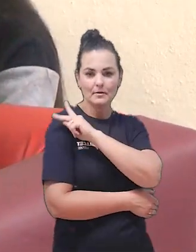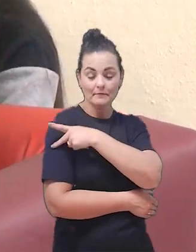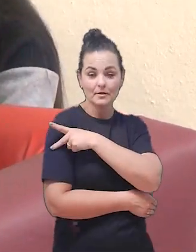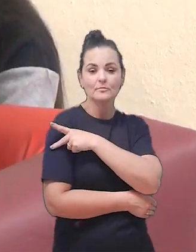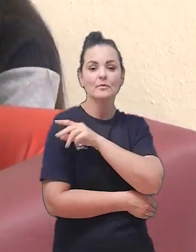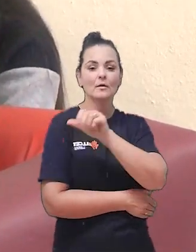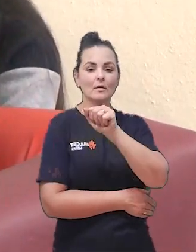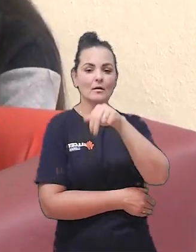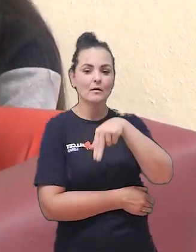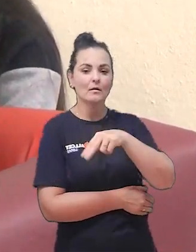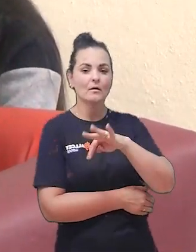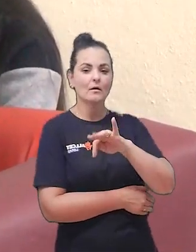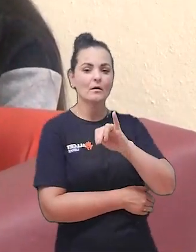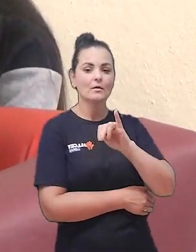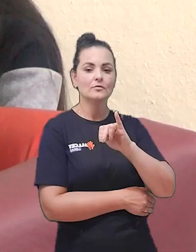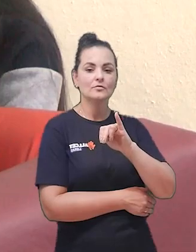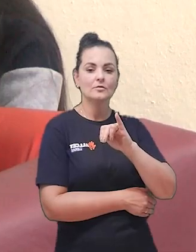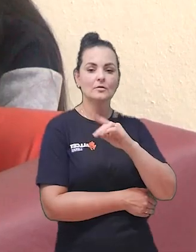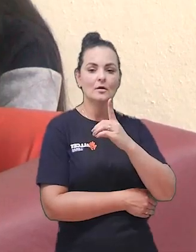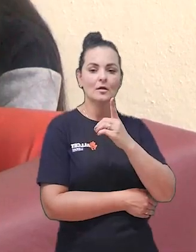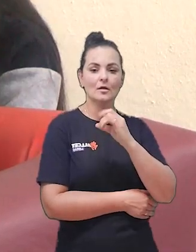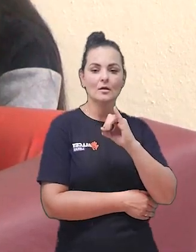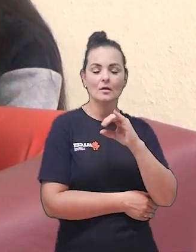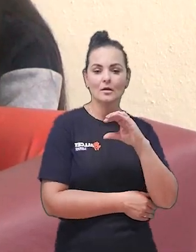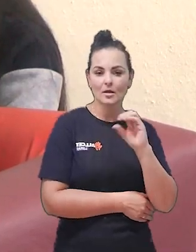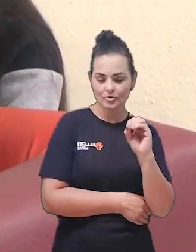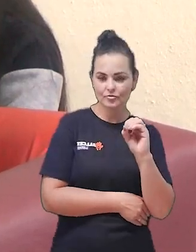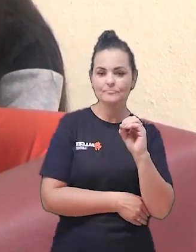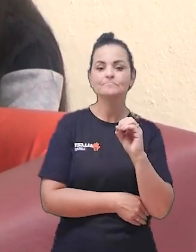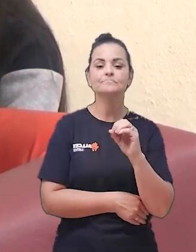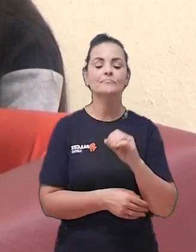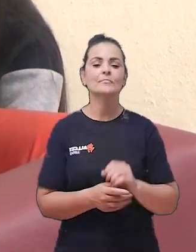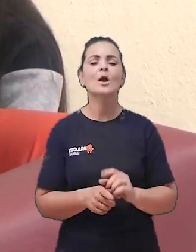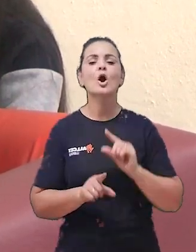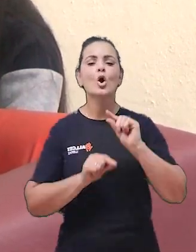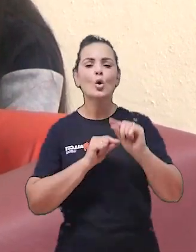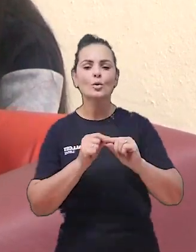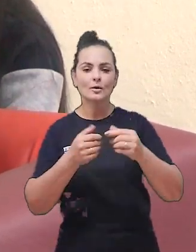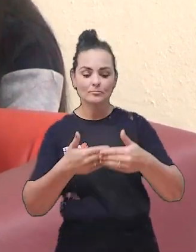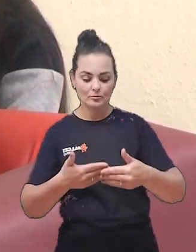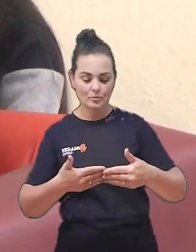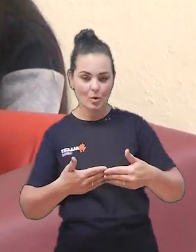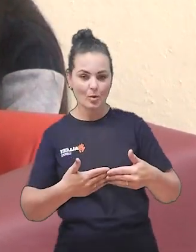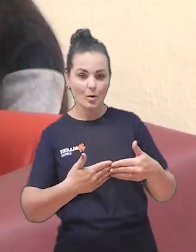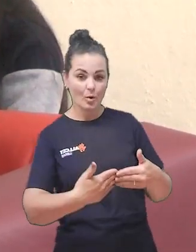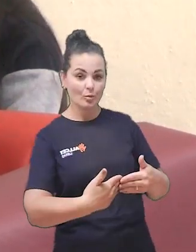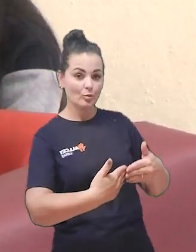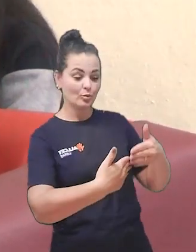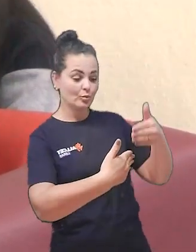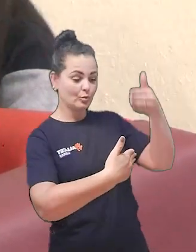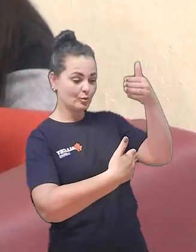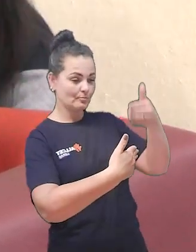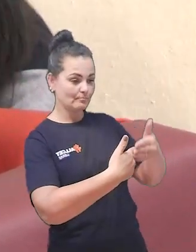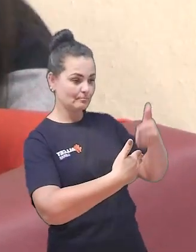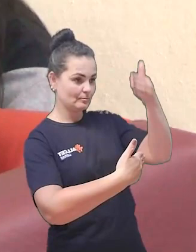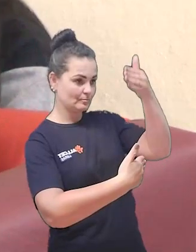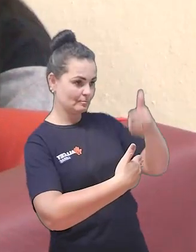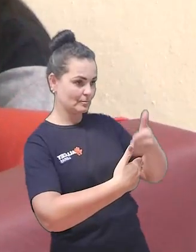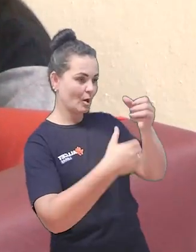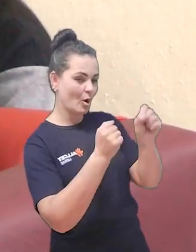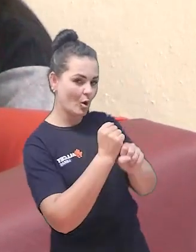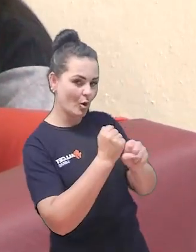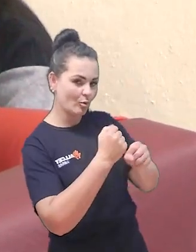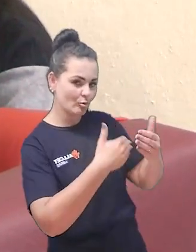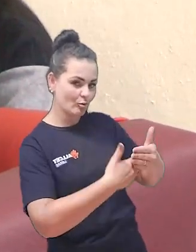né? Até que consegui, eu não era vereador, o muro do cemitério e toda a reforma e ampliação